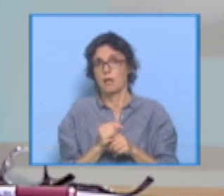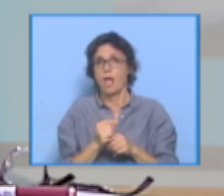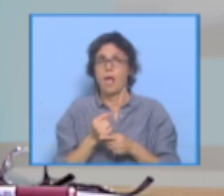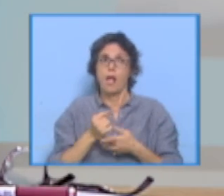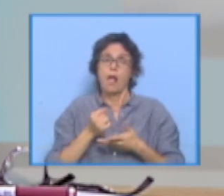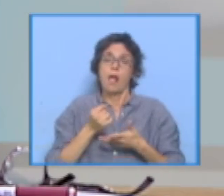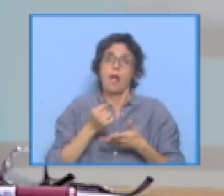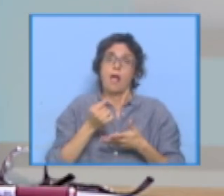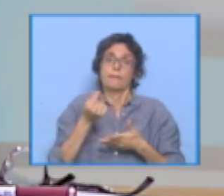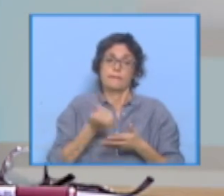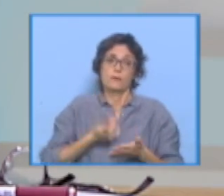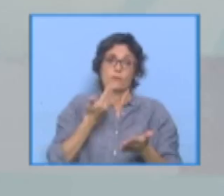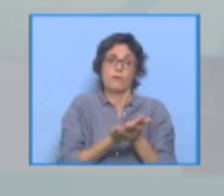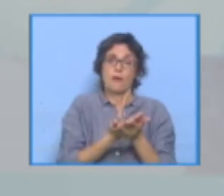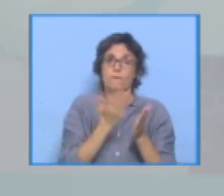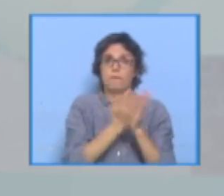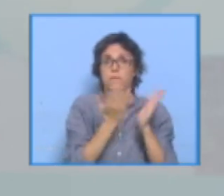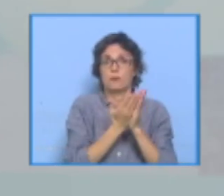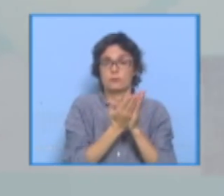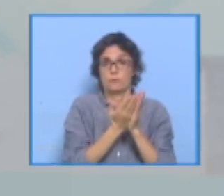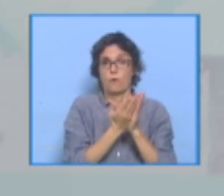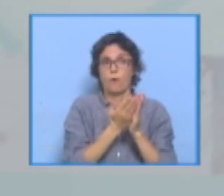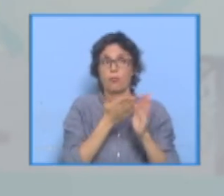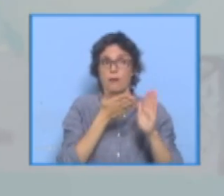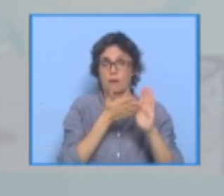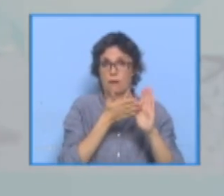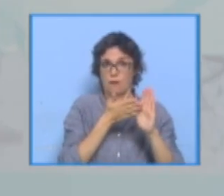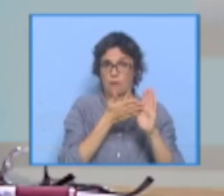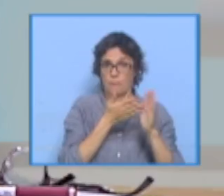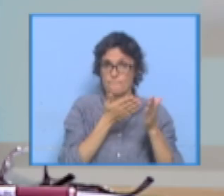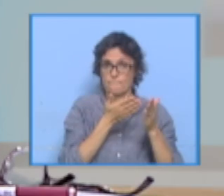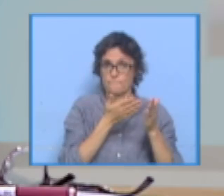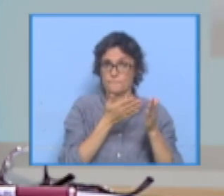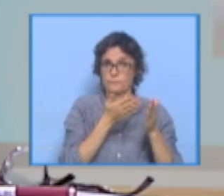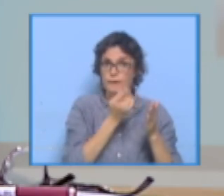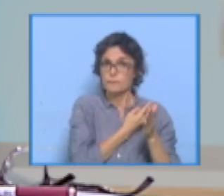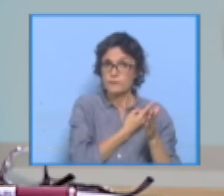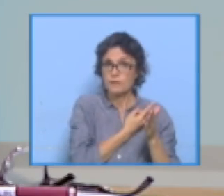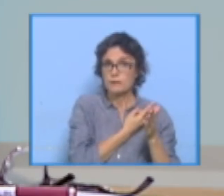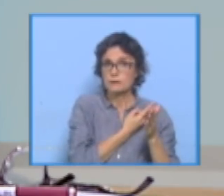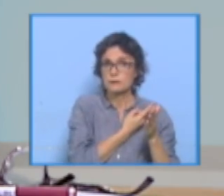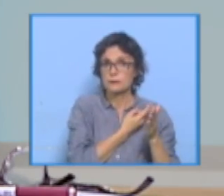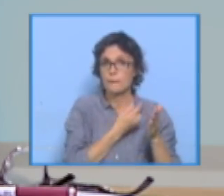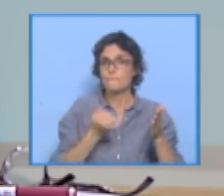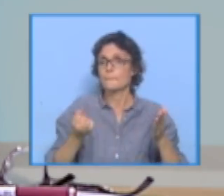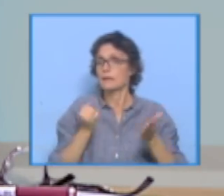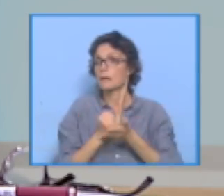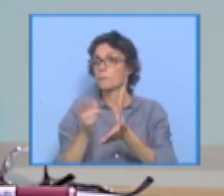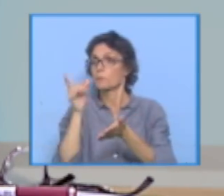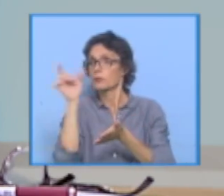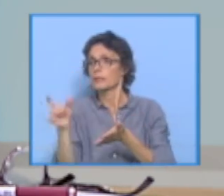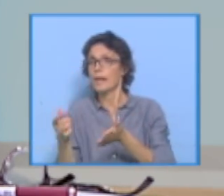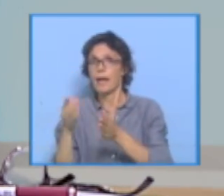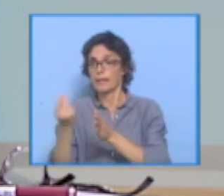a escola privada para que os meninos que não tinham lugar na escola pública a pudessem frequentar, com isso